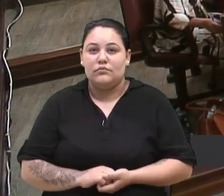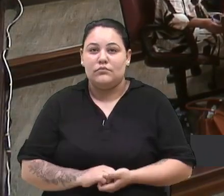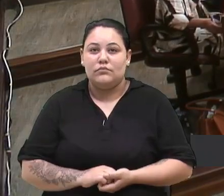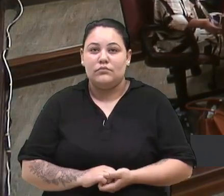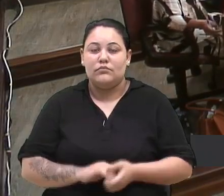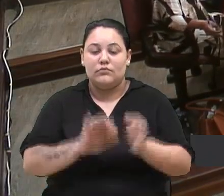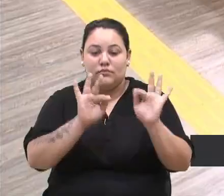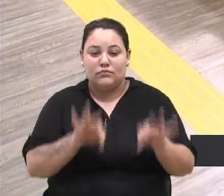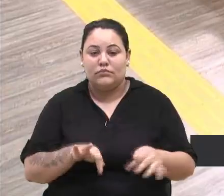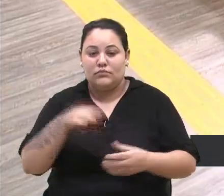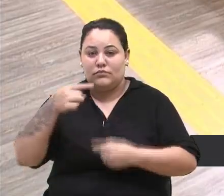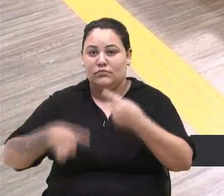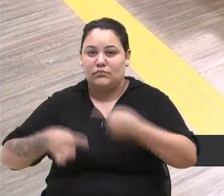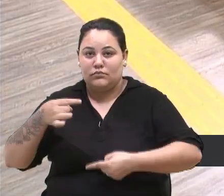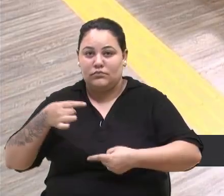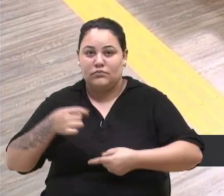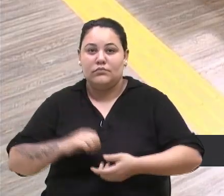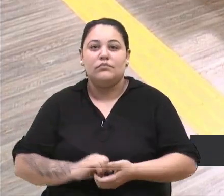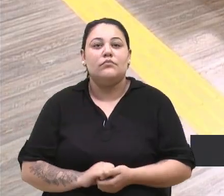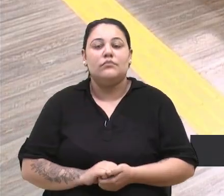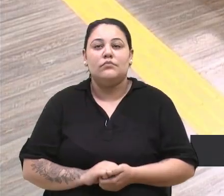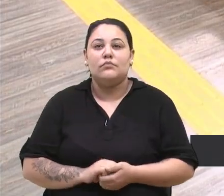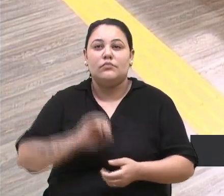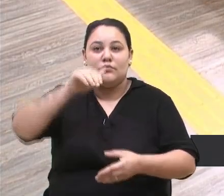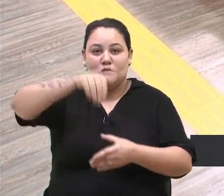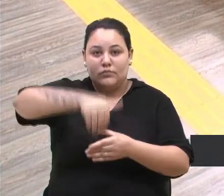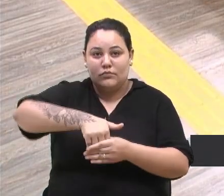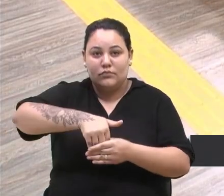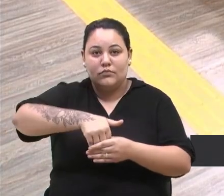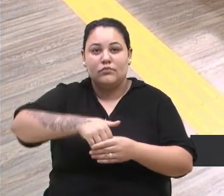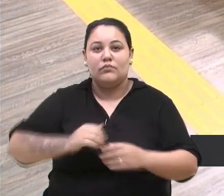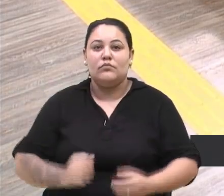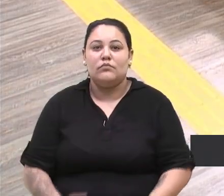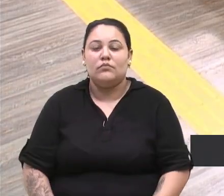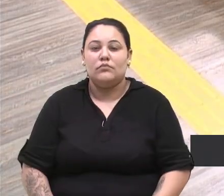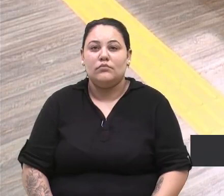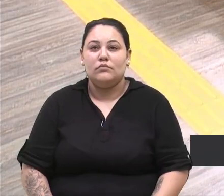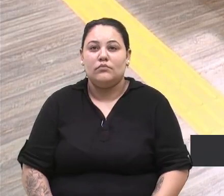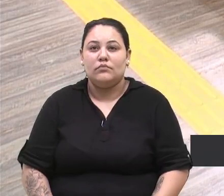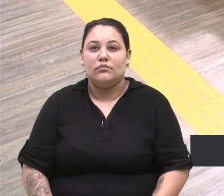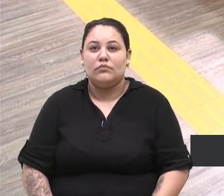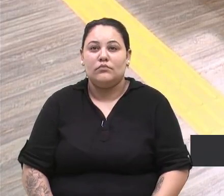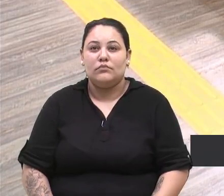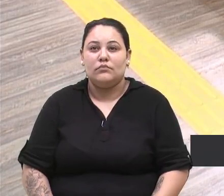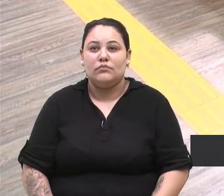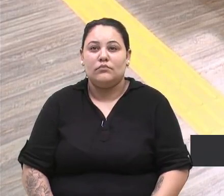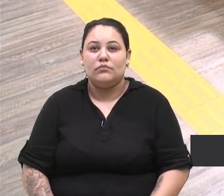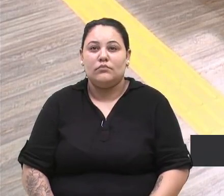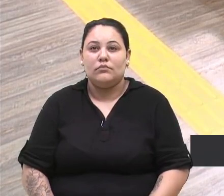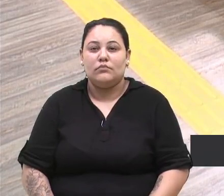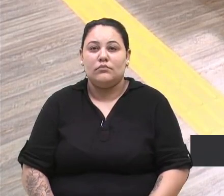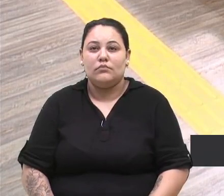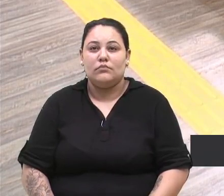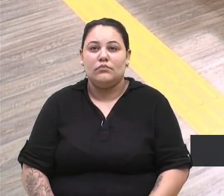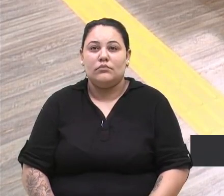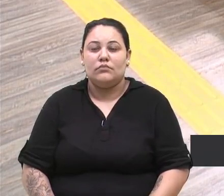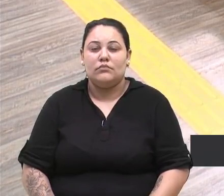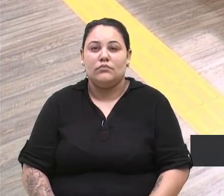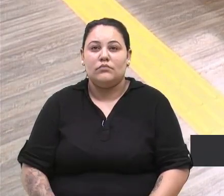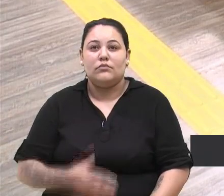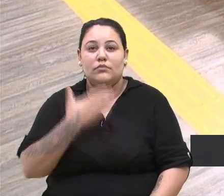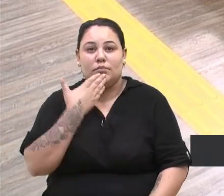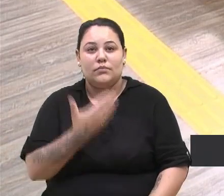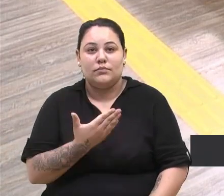Encerrada a discussão. Em votação. Fantinel vota sim, senhor presidente. Solicito, vereadores